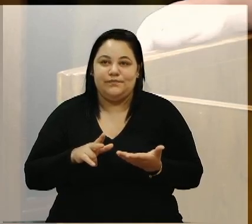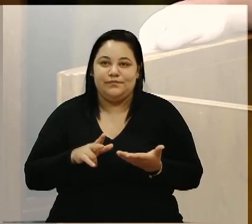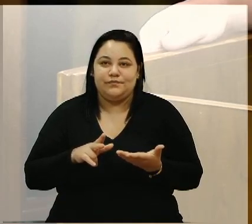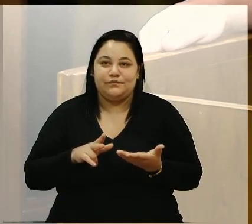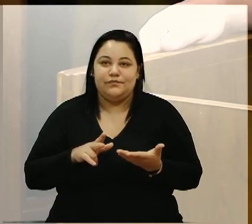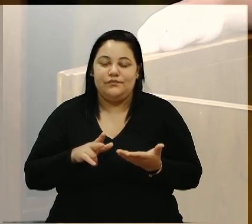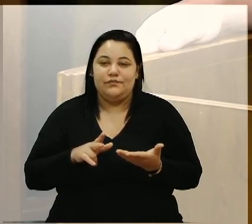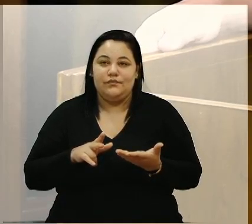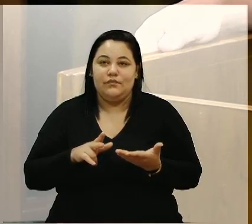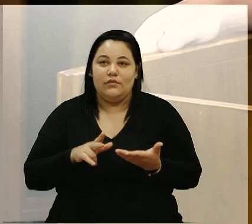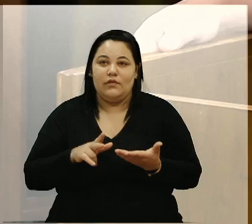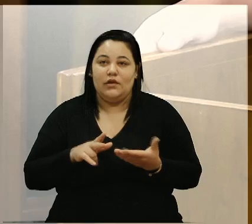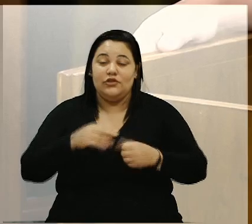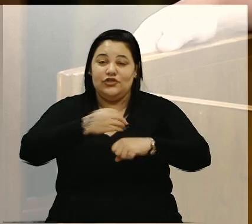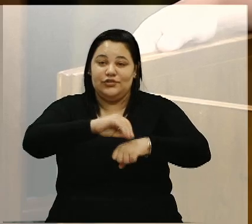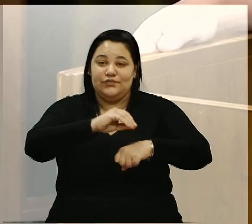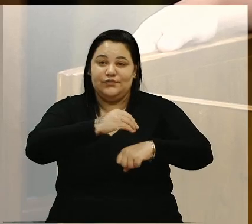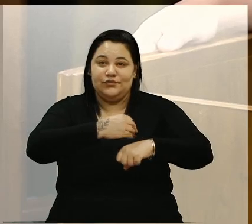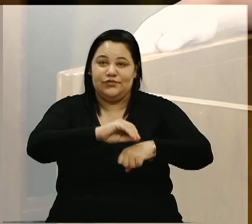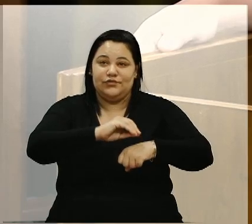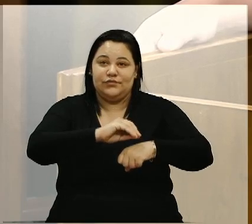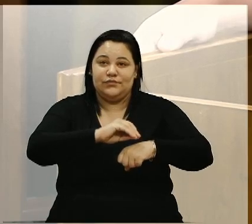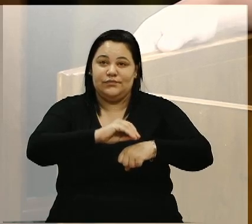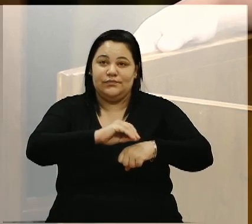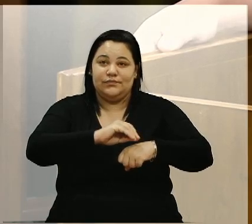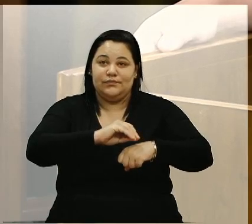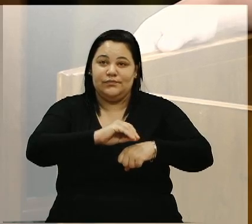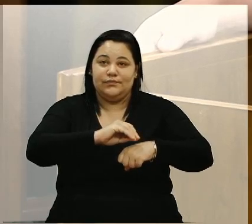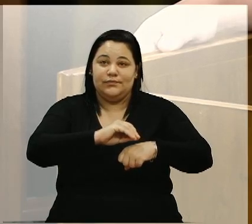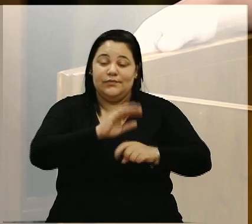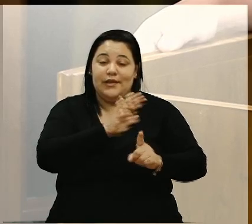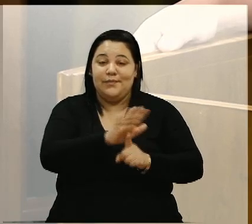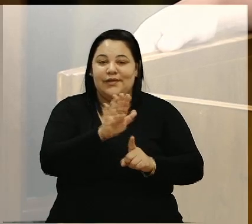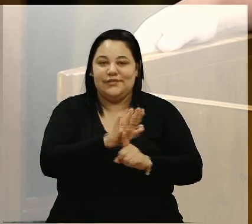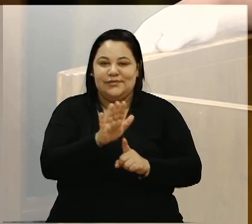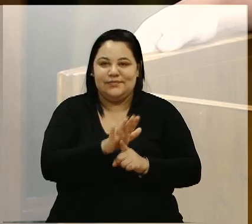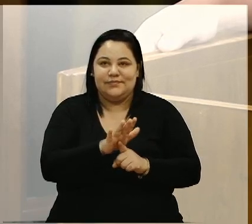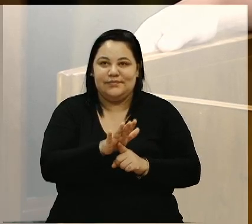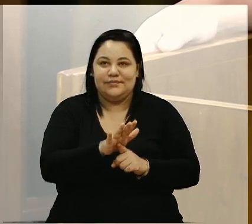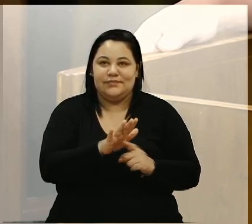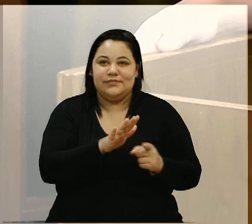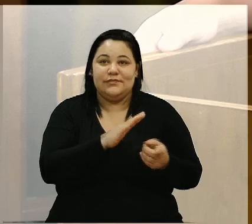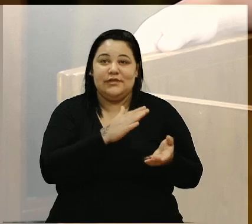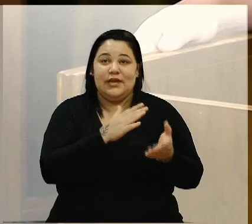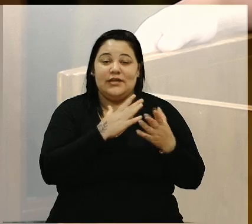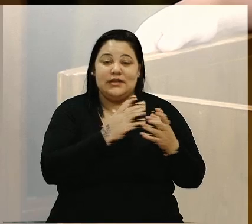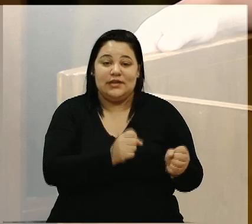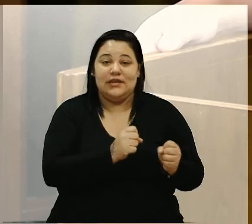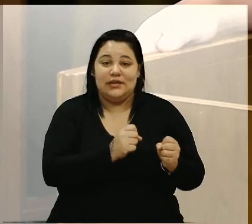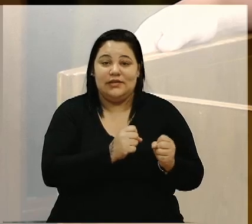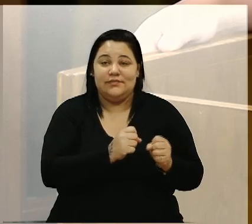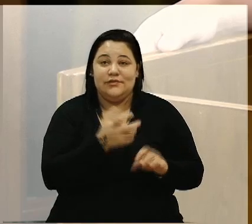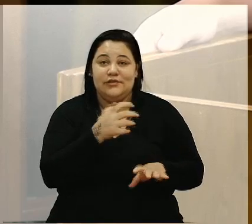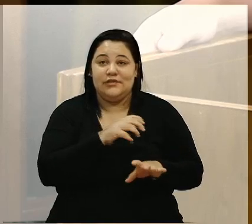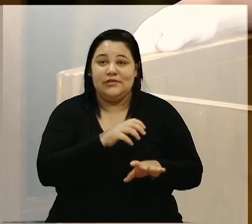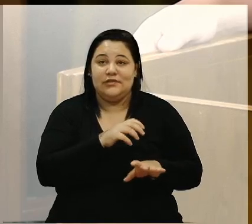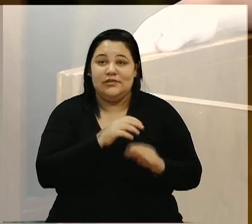indicações, principalmente na Secretaria de Trânsito, e não estou sendo atendido. Não estou sendo atendido. E